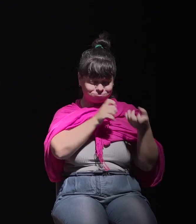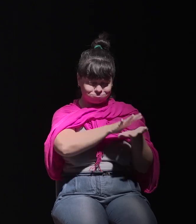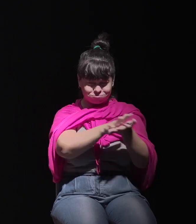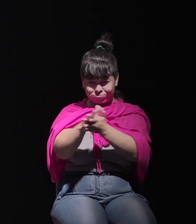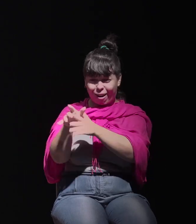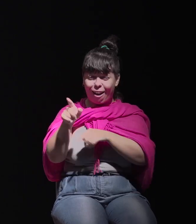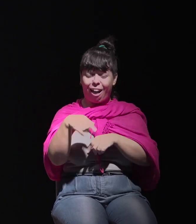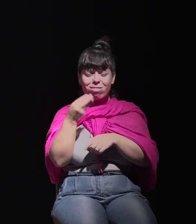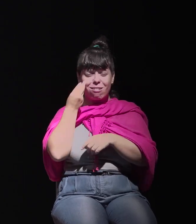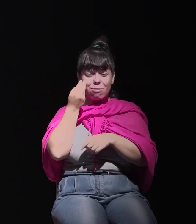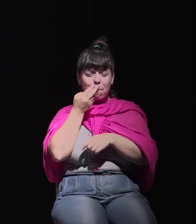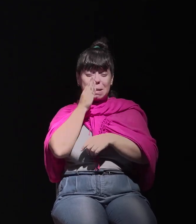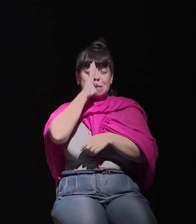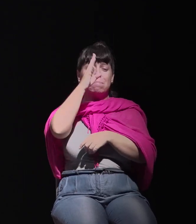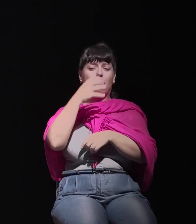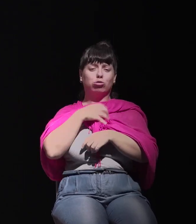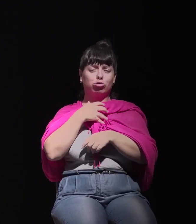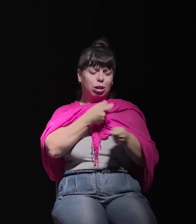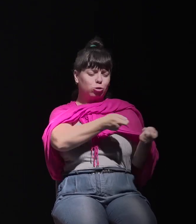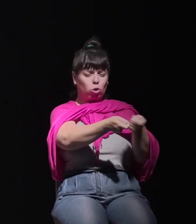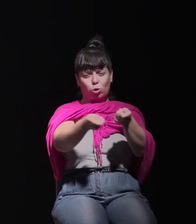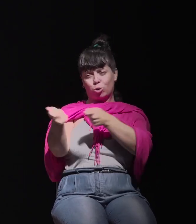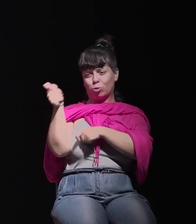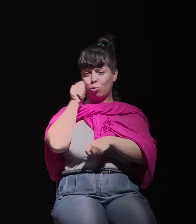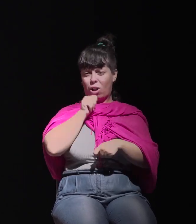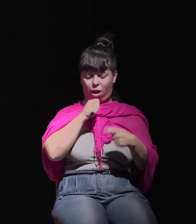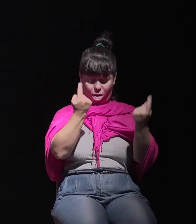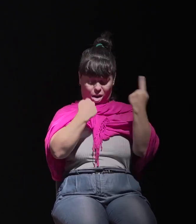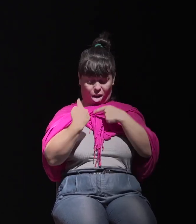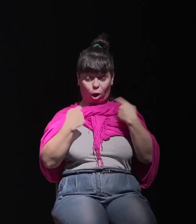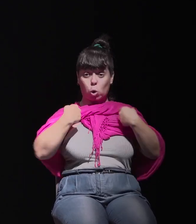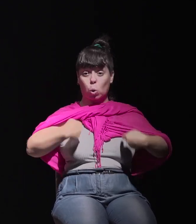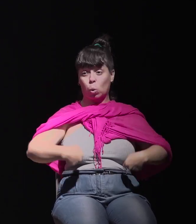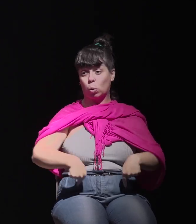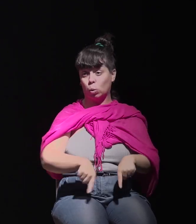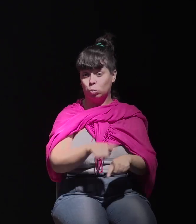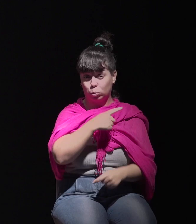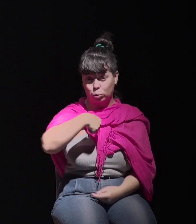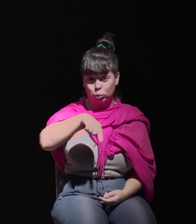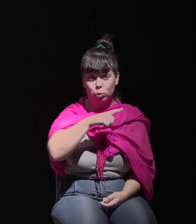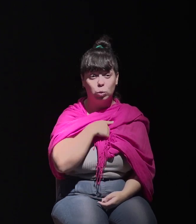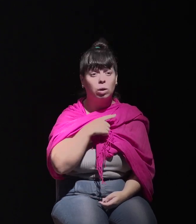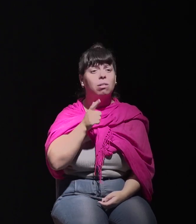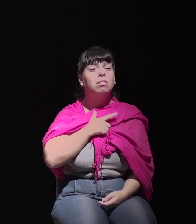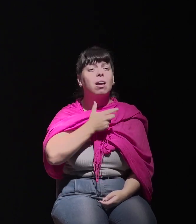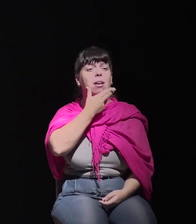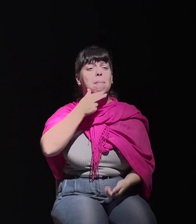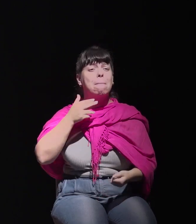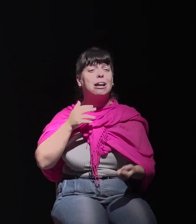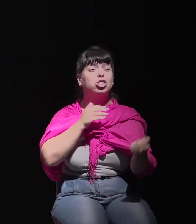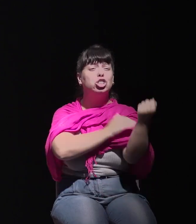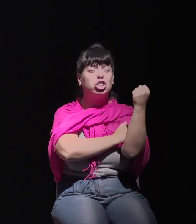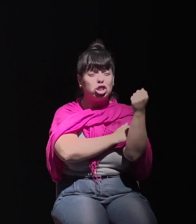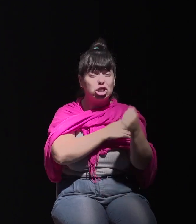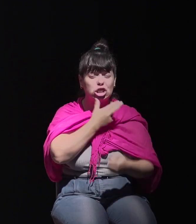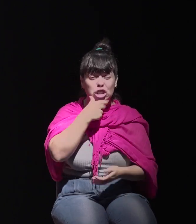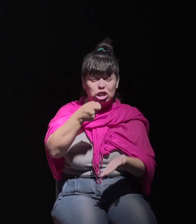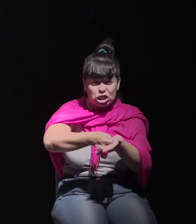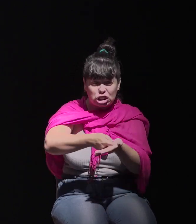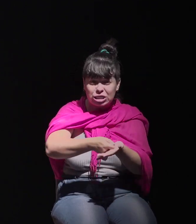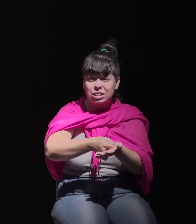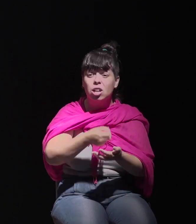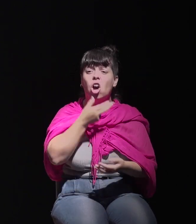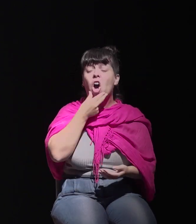as mulheres, de disciplinar os nossos corpos. Além do aprofundamento da violência machista, os homens, as